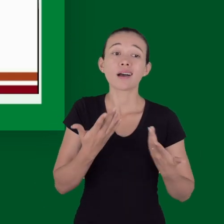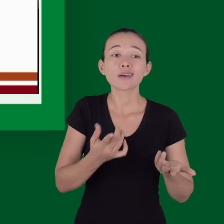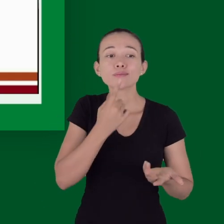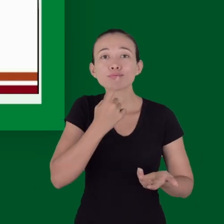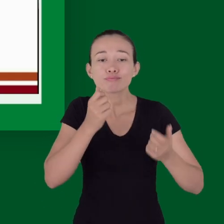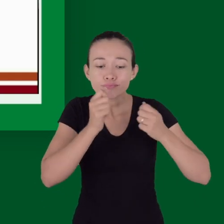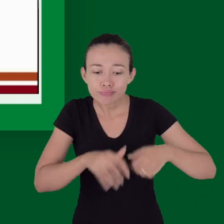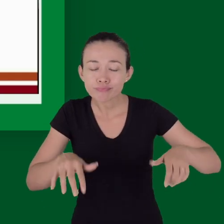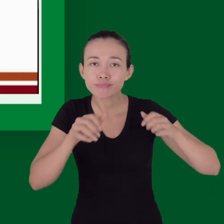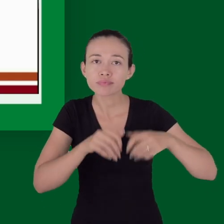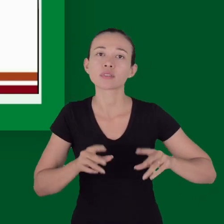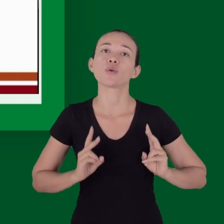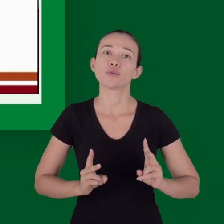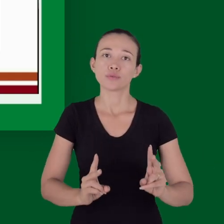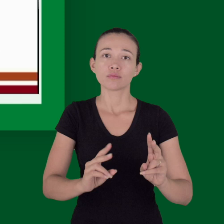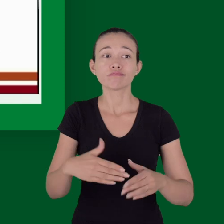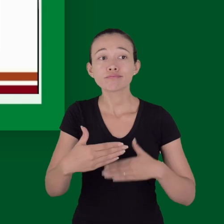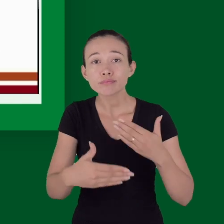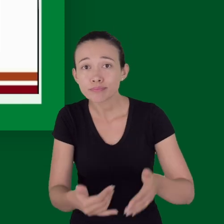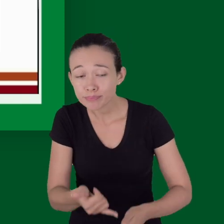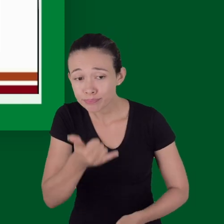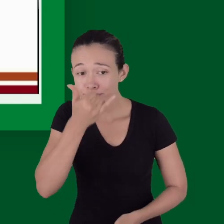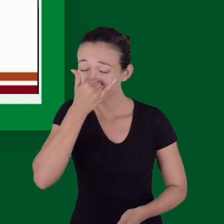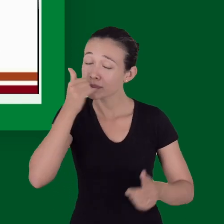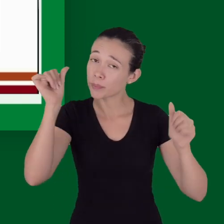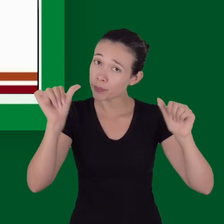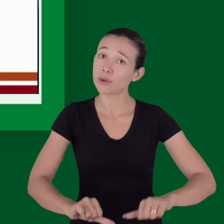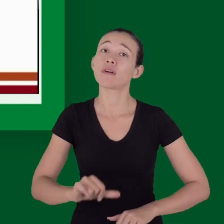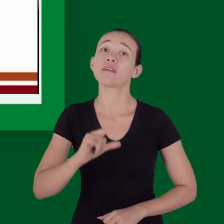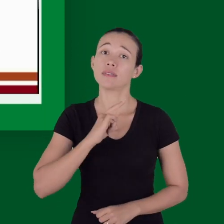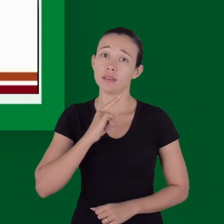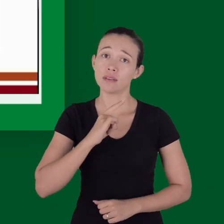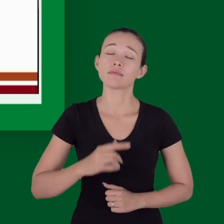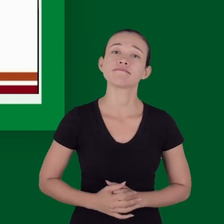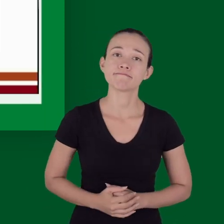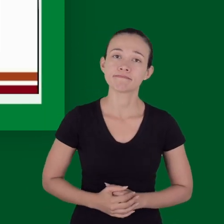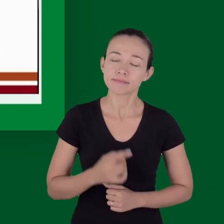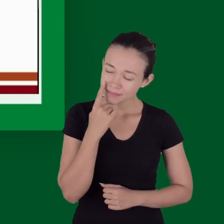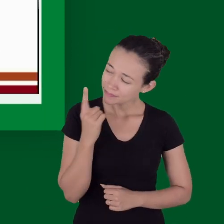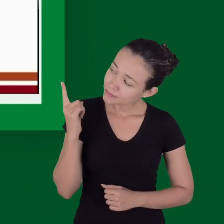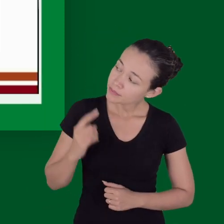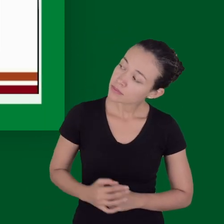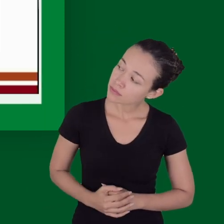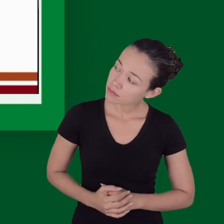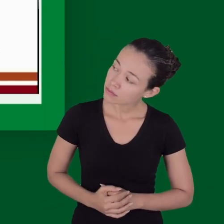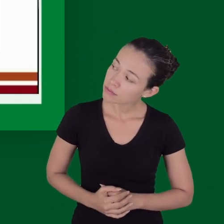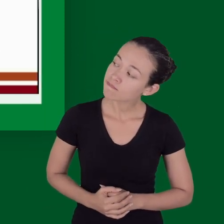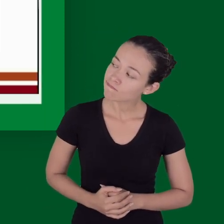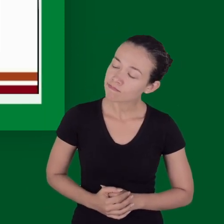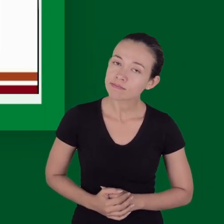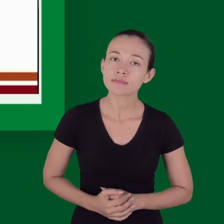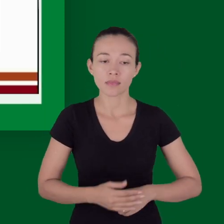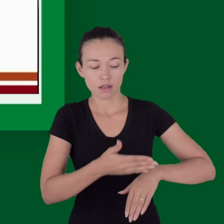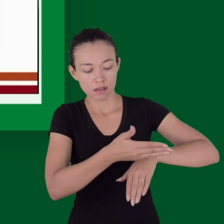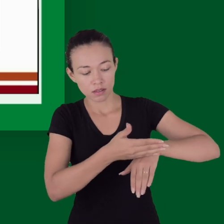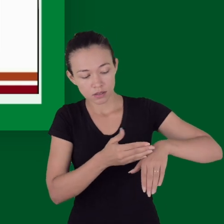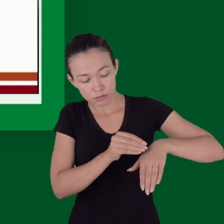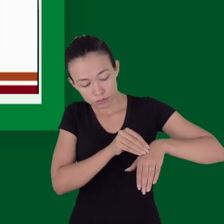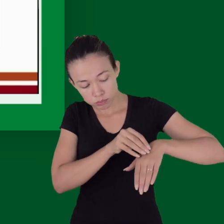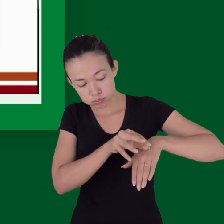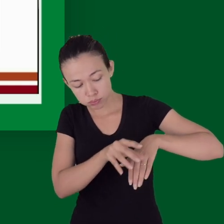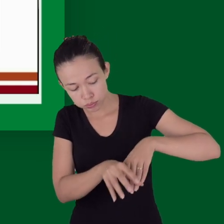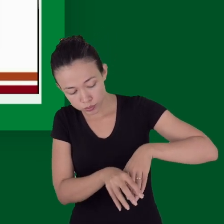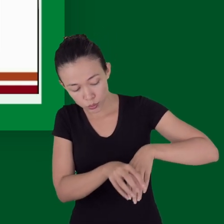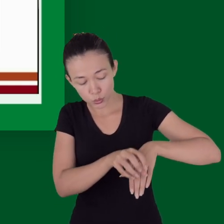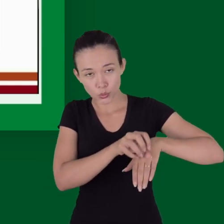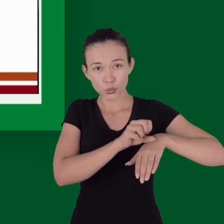ao paciente a gente sempre fala da coagulopatia né induzida pelo trauma coagulopatia associada ao trauma e ela pode vir de